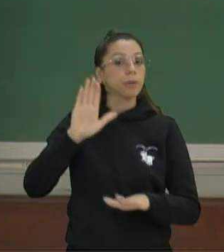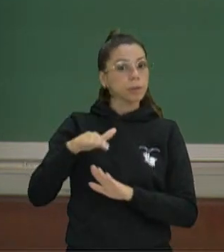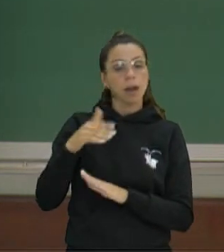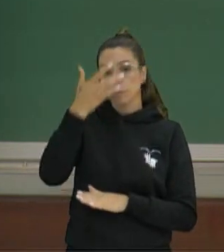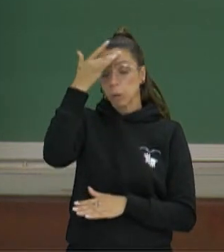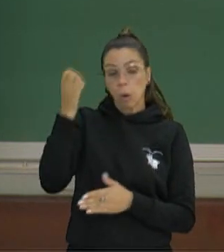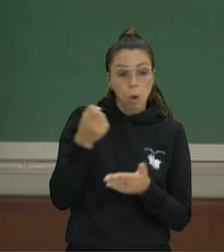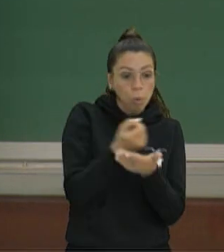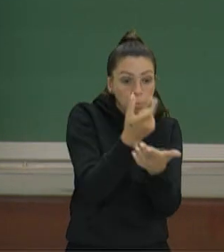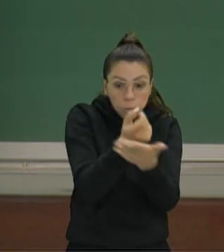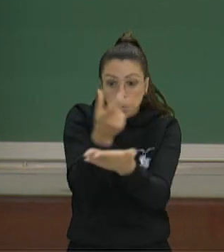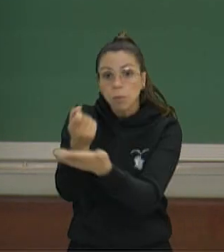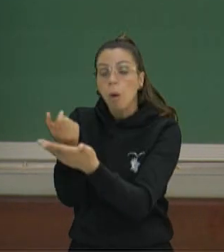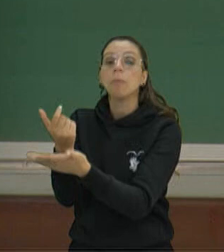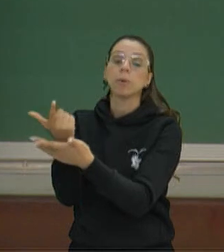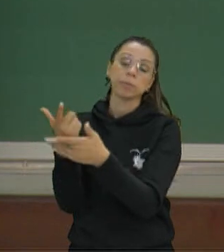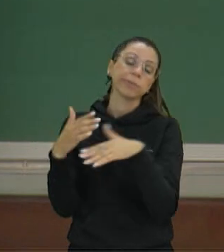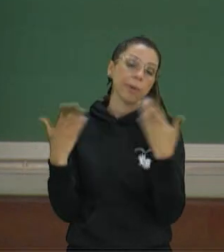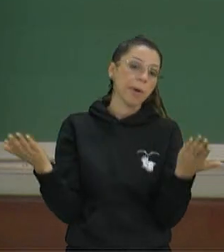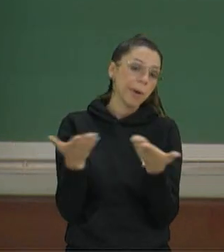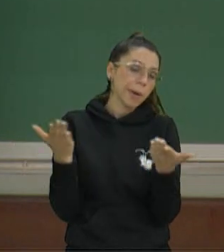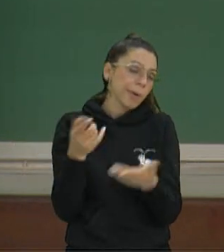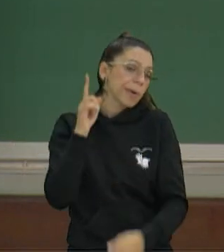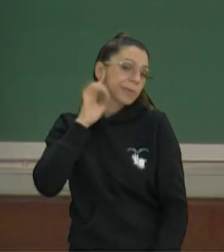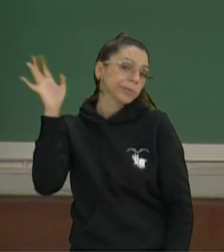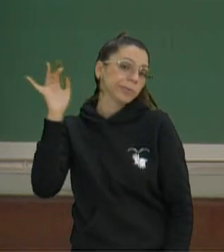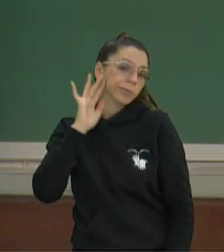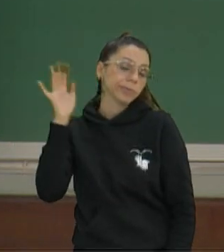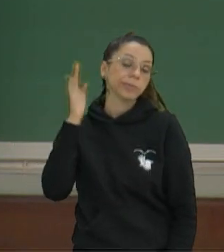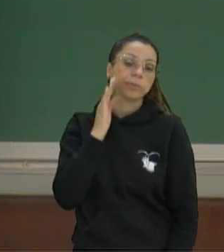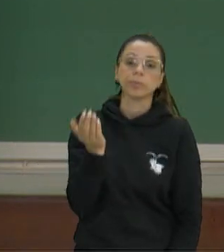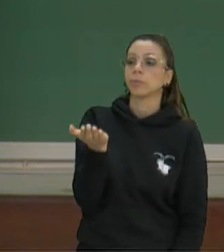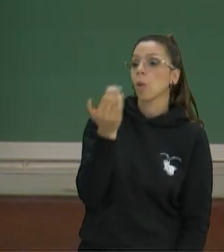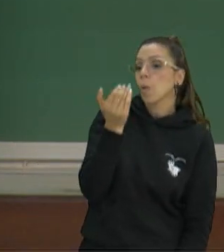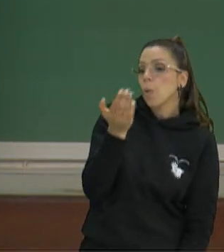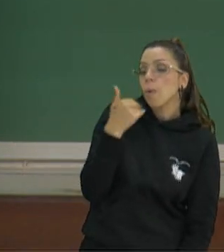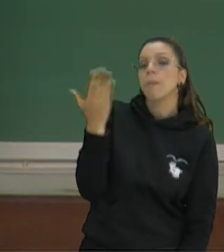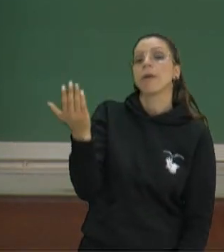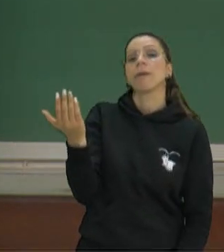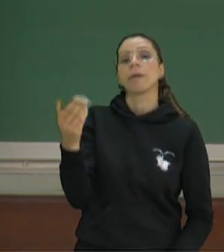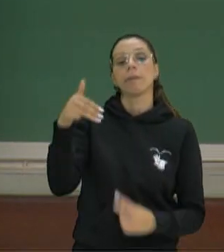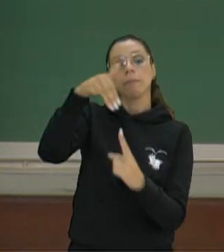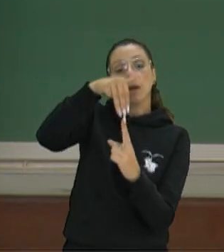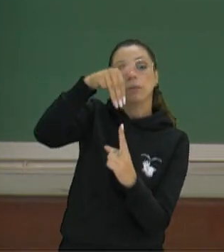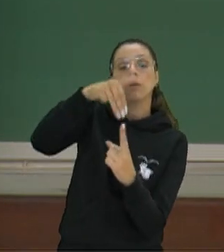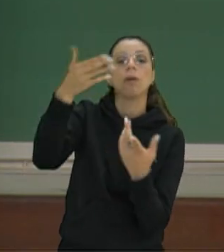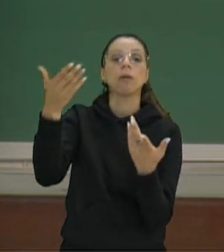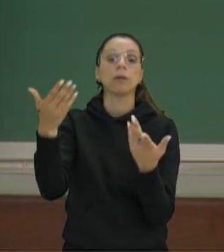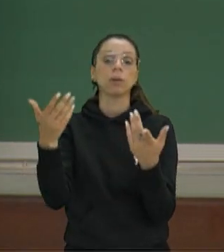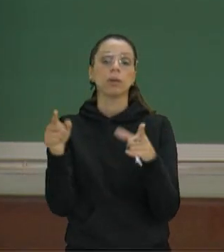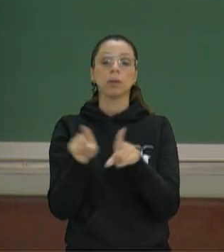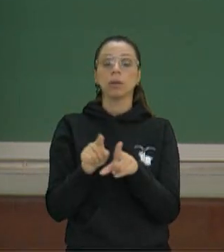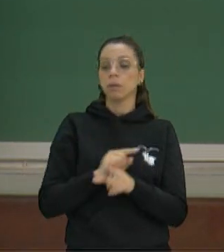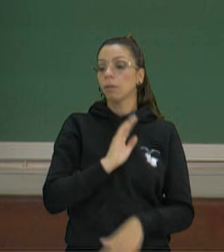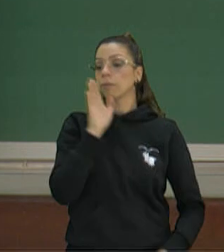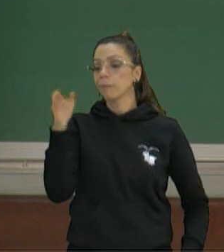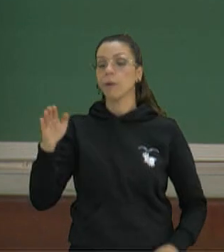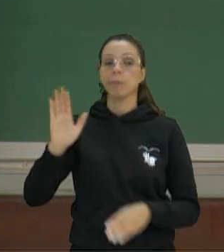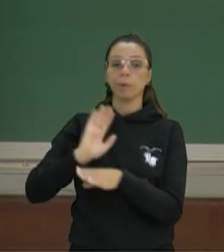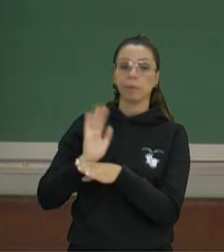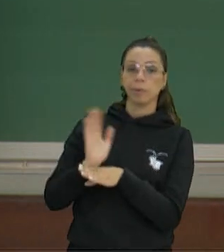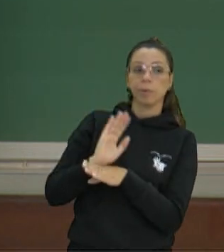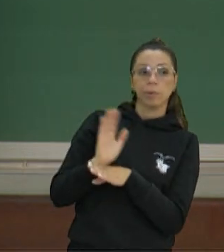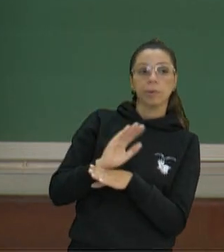Então, vamos tentar pensar no nosso cotidiano. Comemos essas coisas no McDonald's, aí fomos ao cinema.